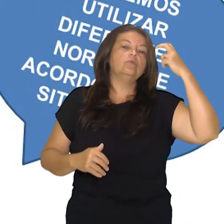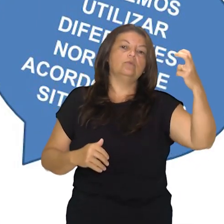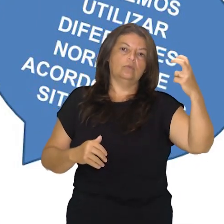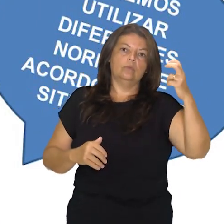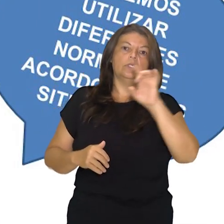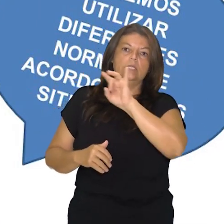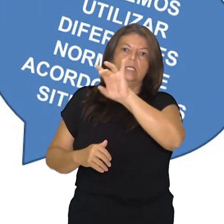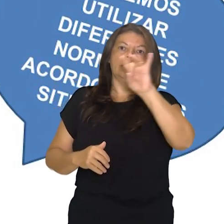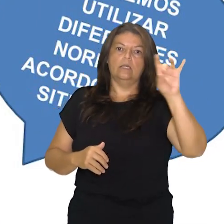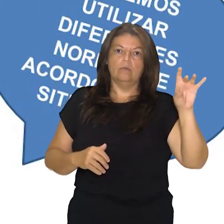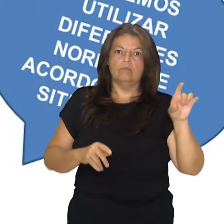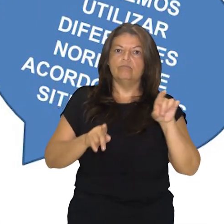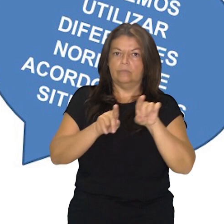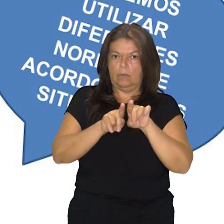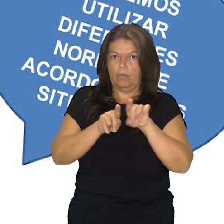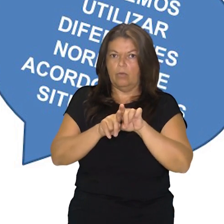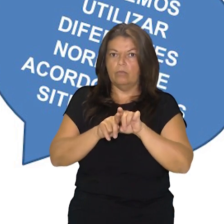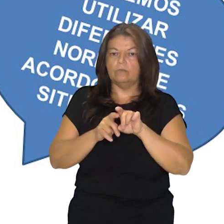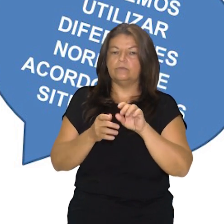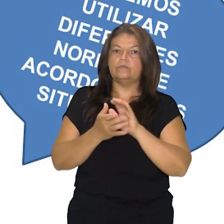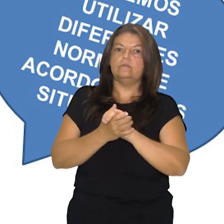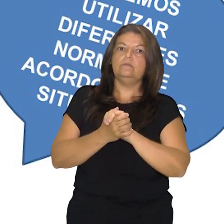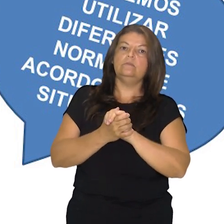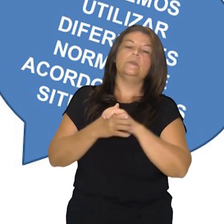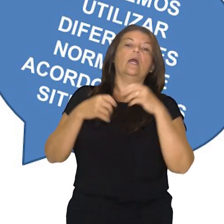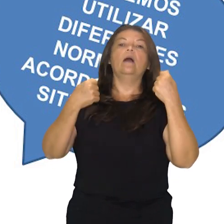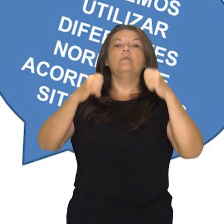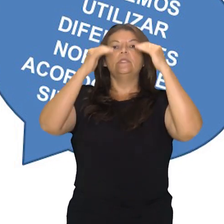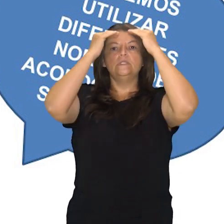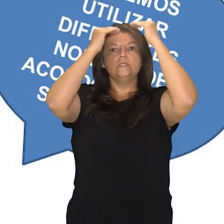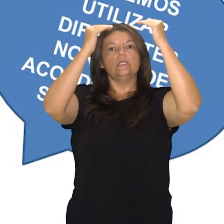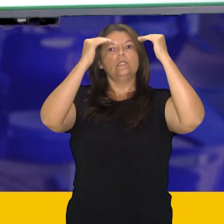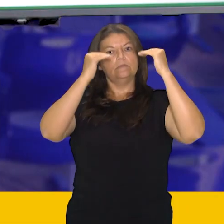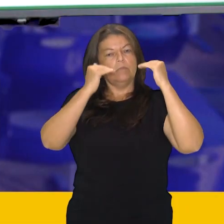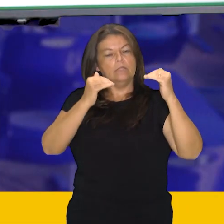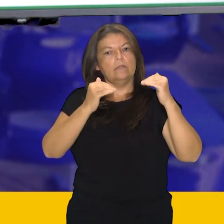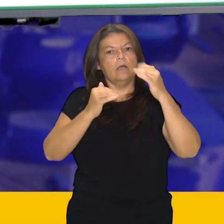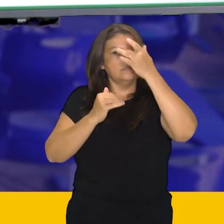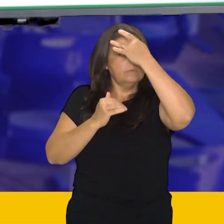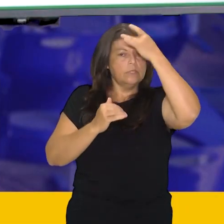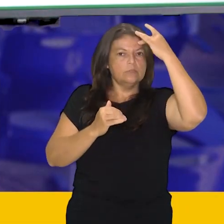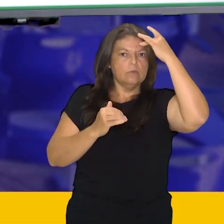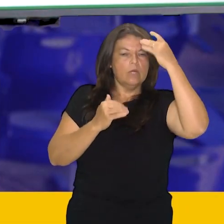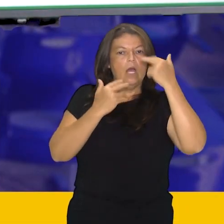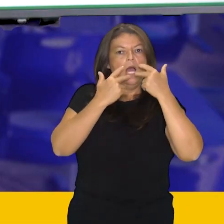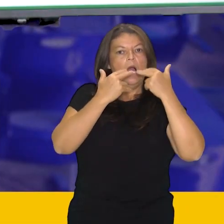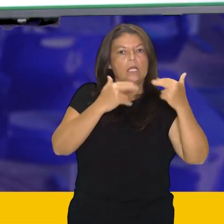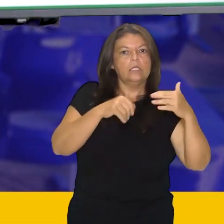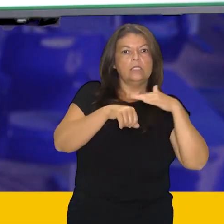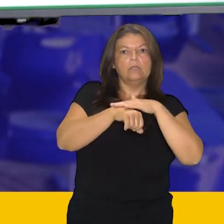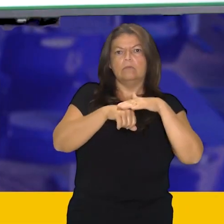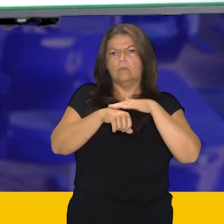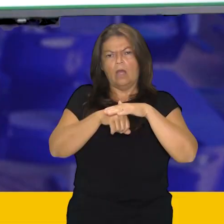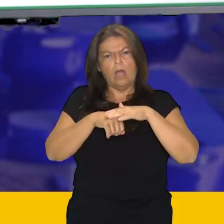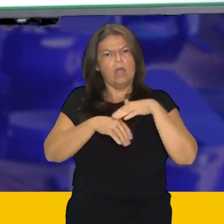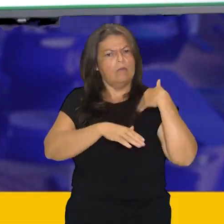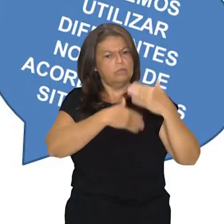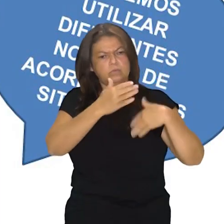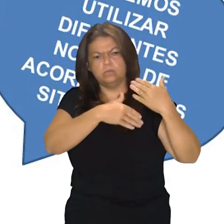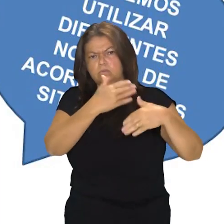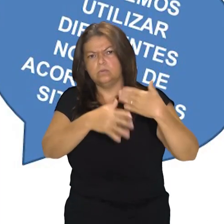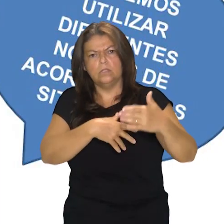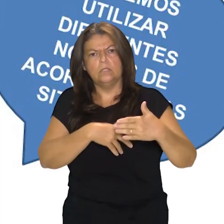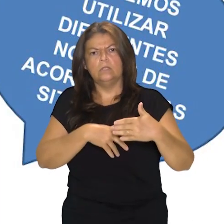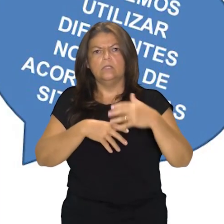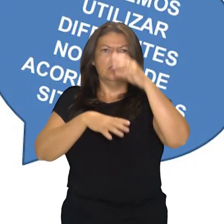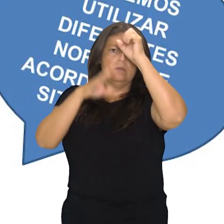dizer também aquilo que nós somos, certo? Então é preciso respeitar as pessoas. A língua é utilizada por todos nas mesmas